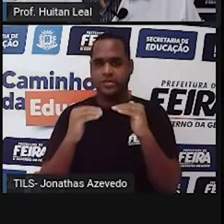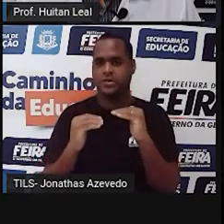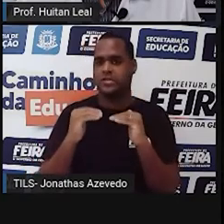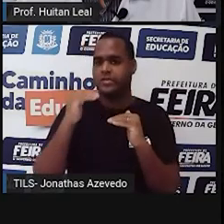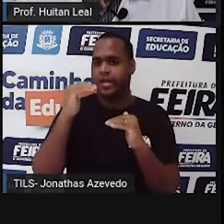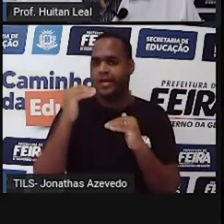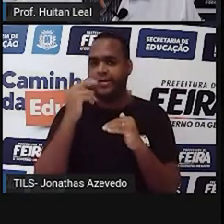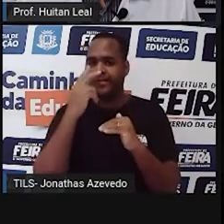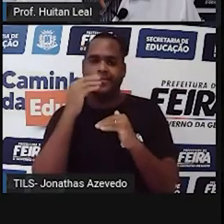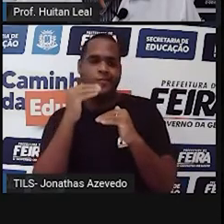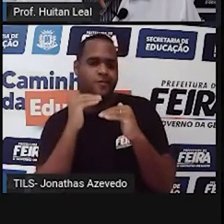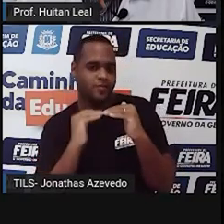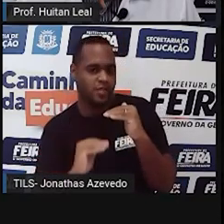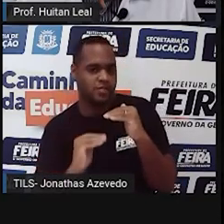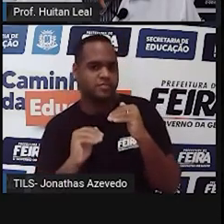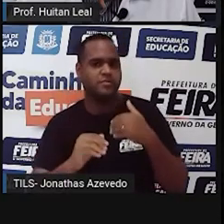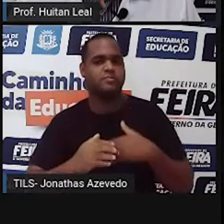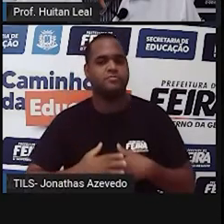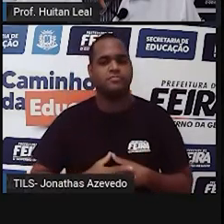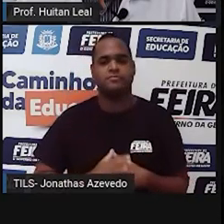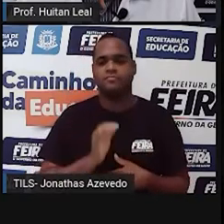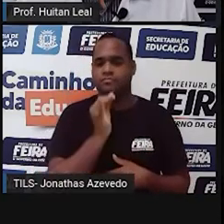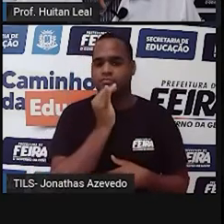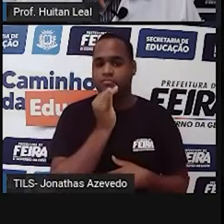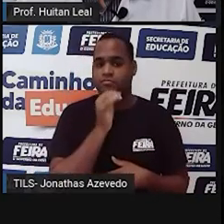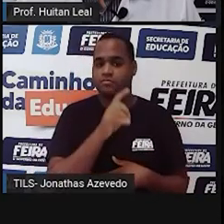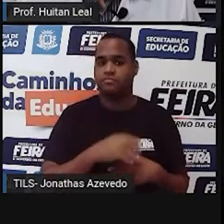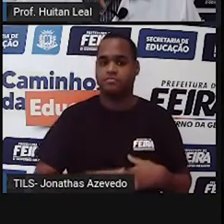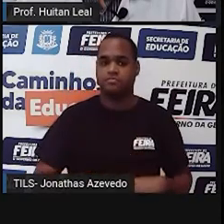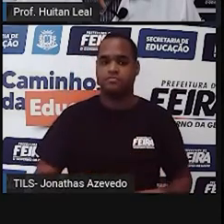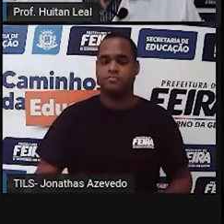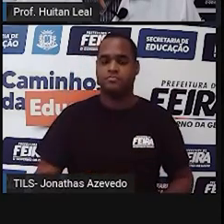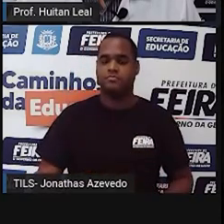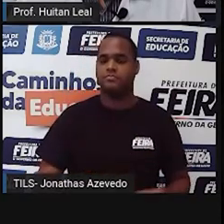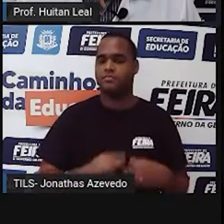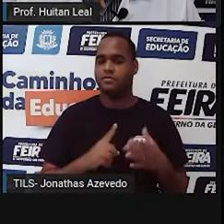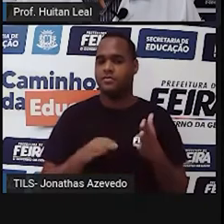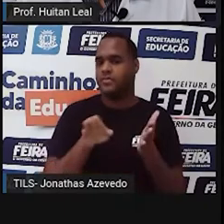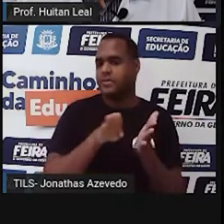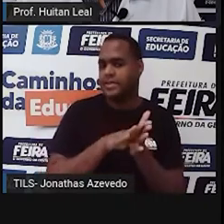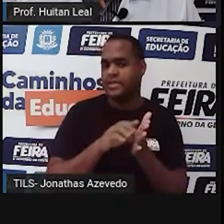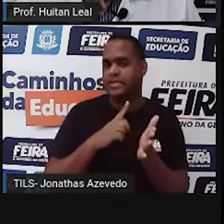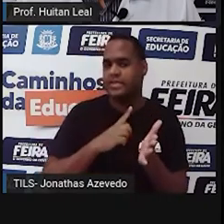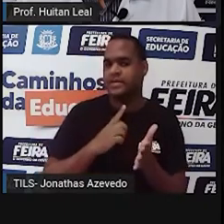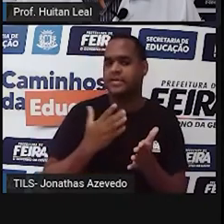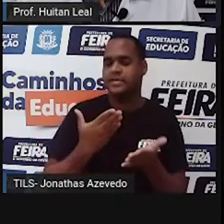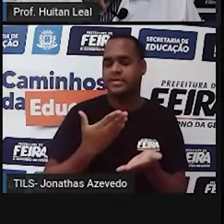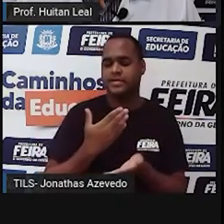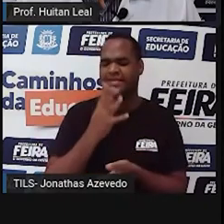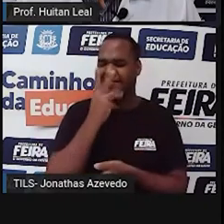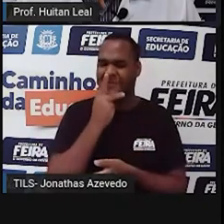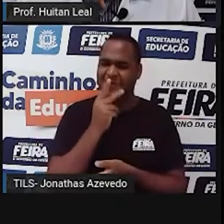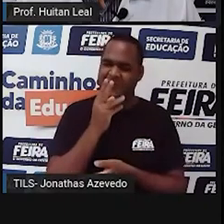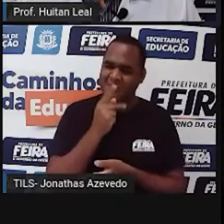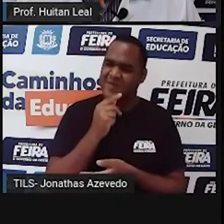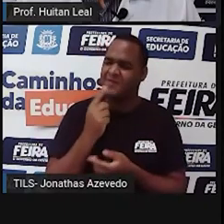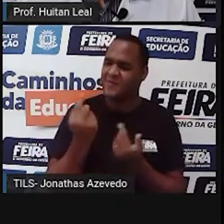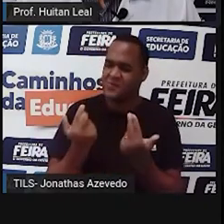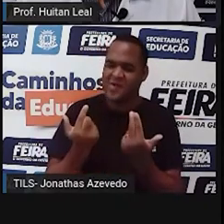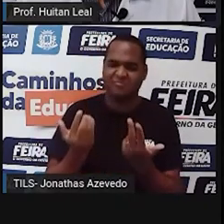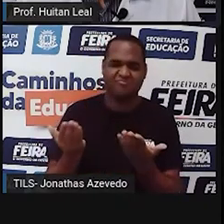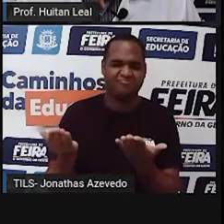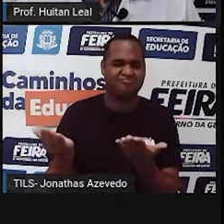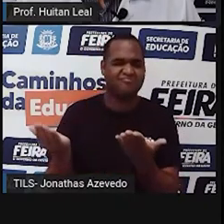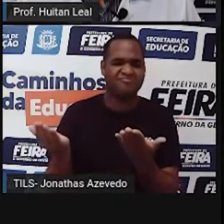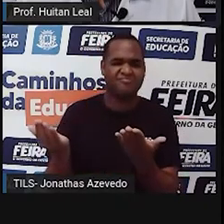de superioridade, de inferioridade. Olha os exemplos. Ele chegou tão tarde quanto o colega.